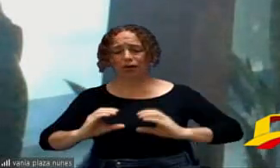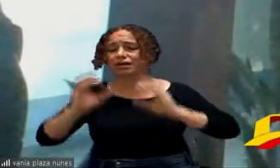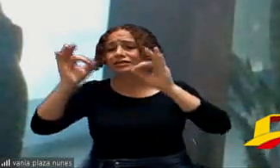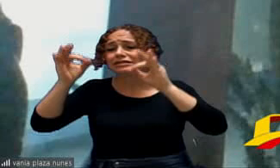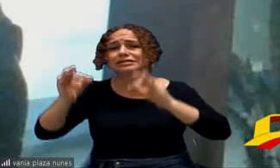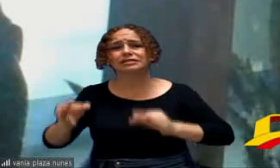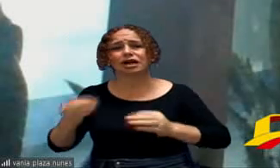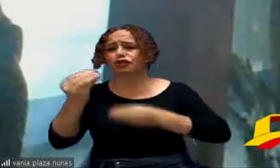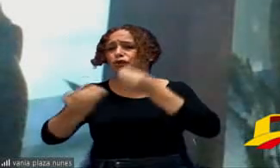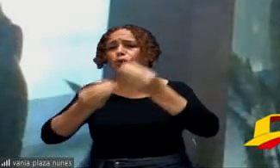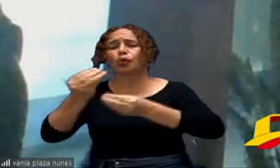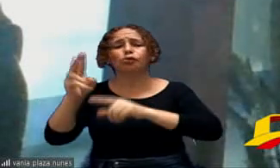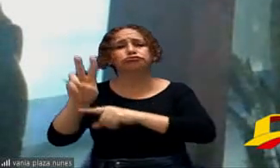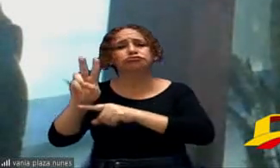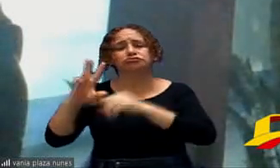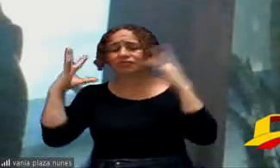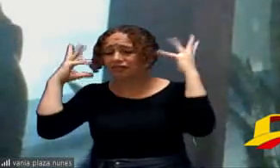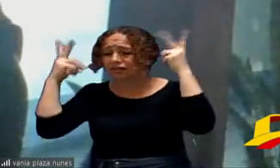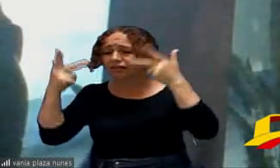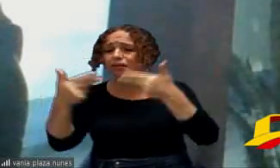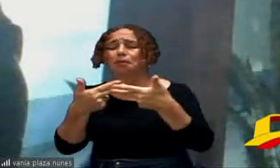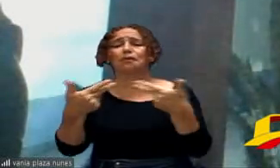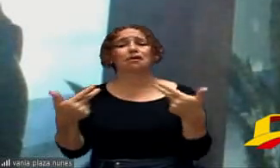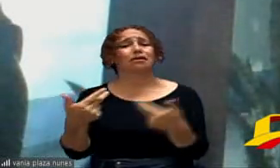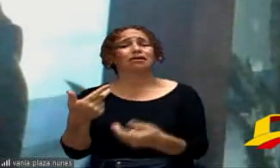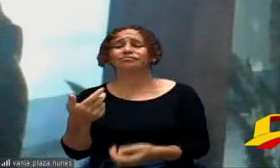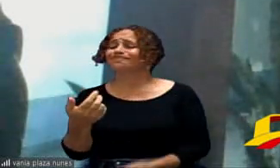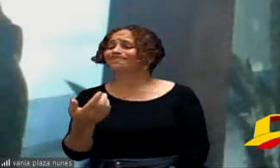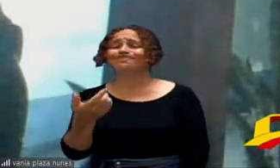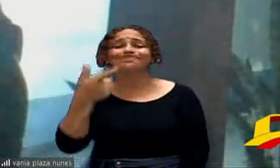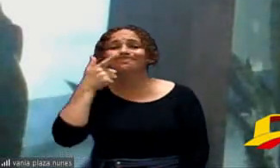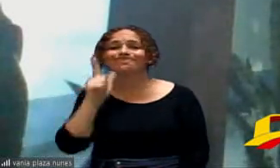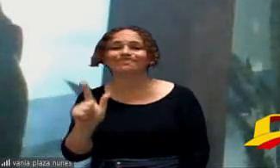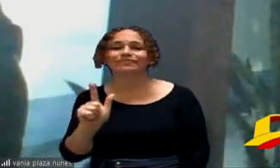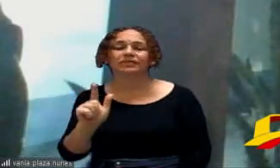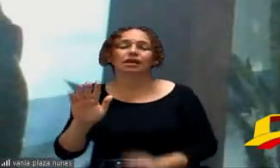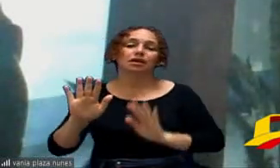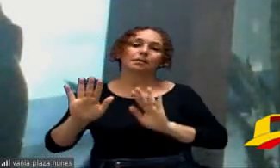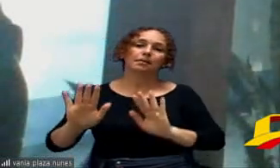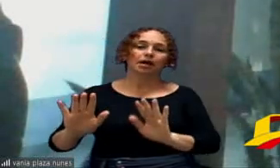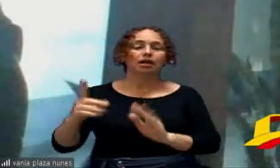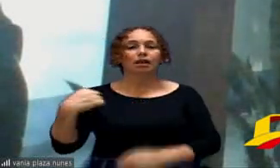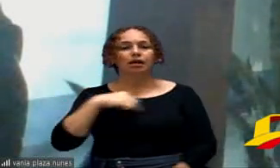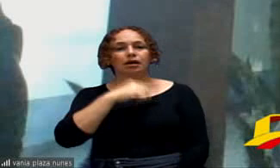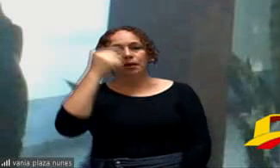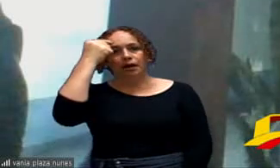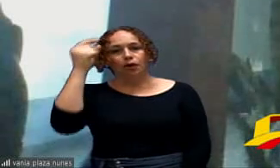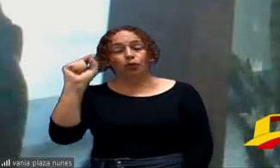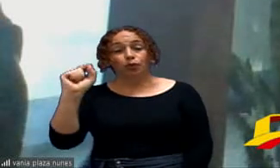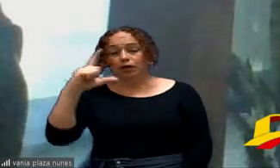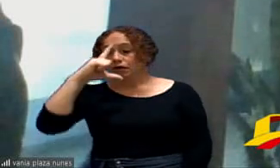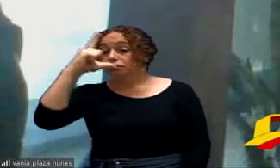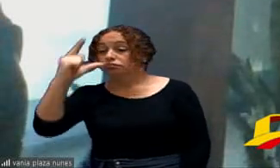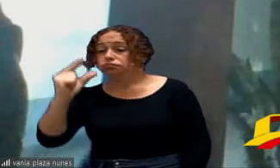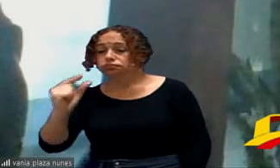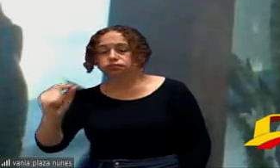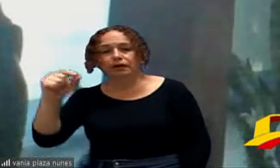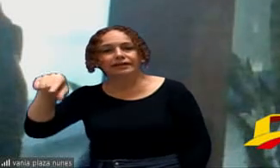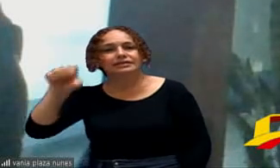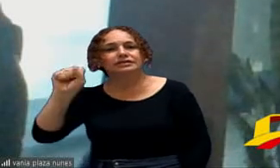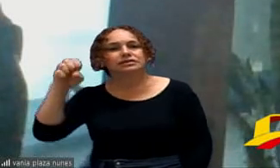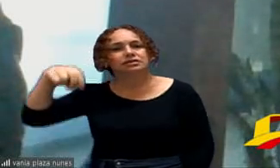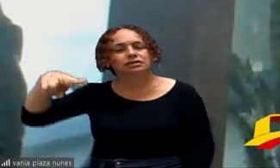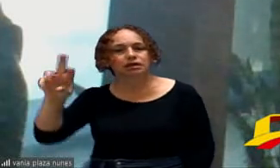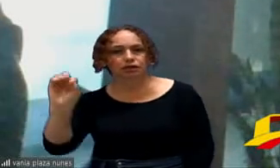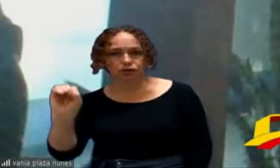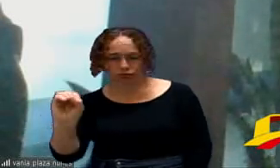tempo. Então, eu acho que aqueles que gostam do Sandro deviam refletir o seguinte: bom, ele veio de um ambiente horrível, que é um ambiente de